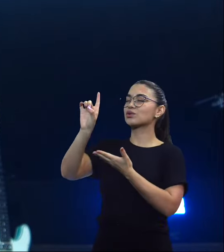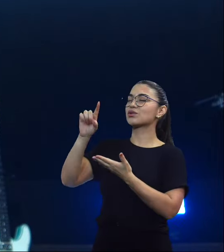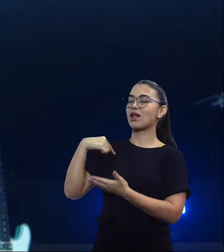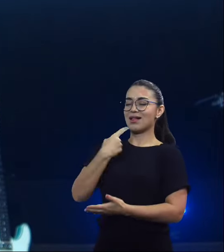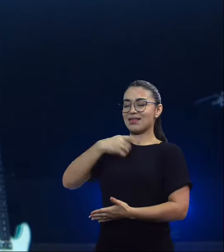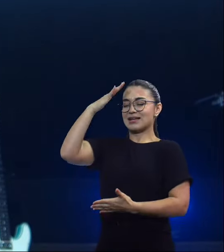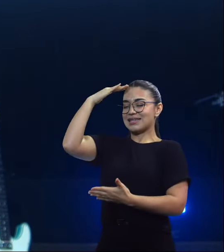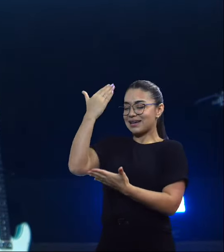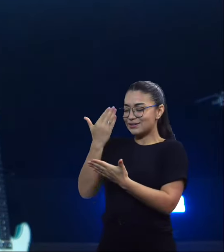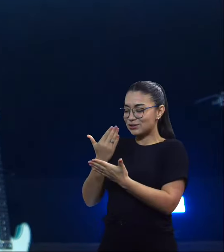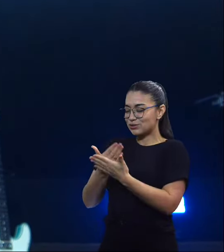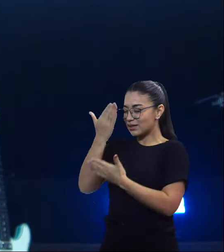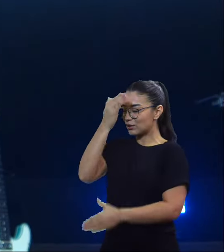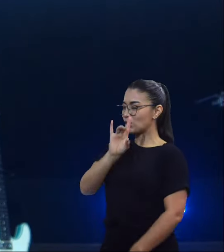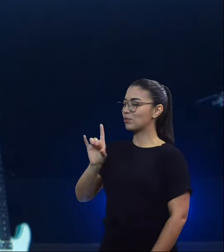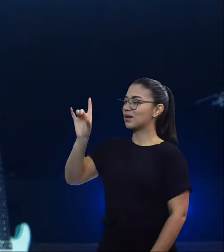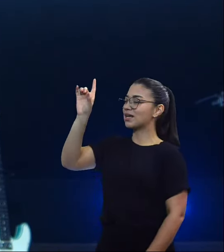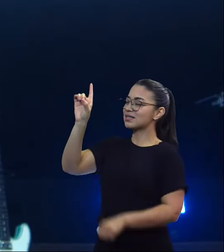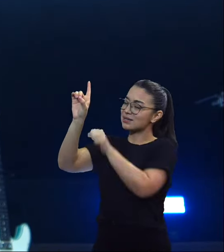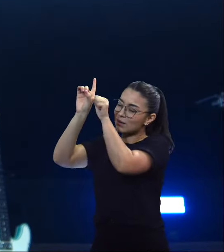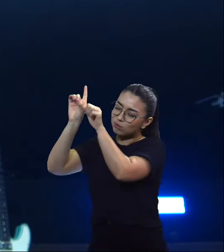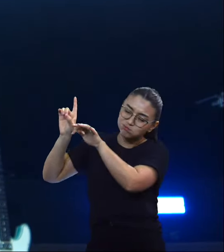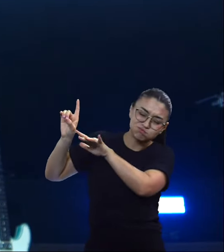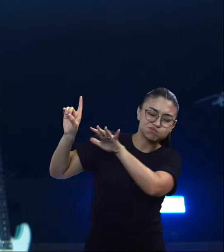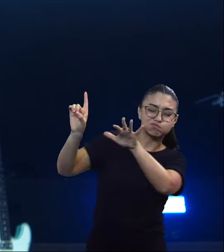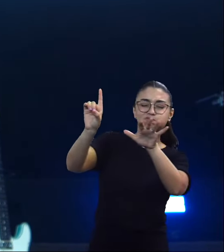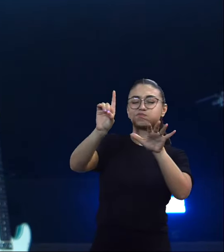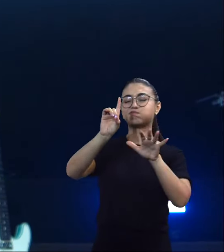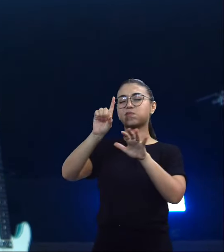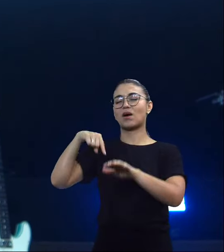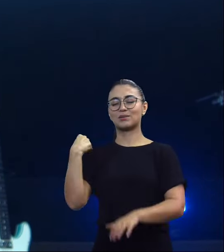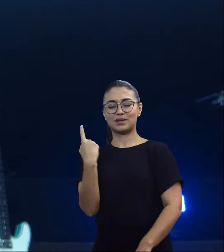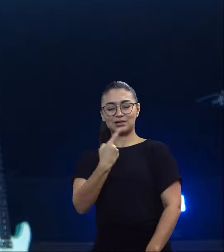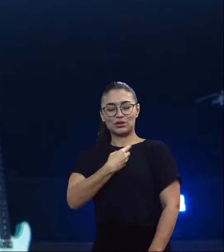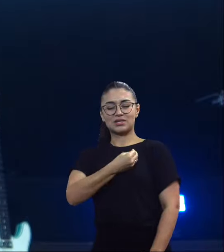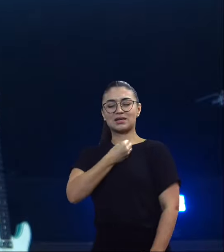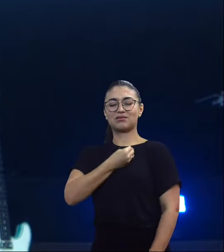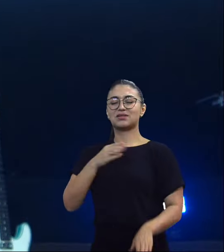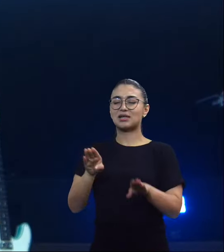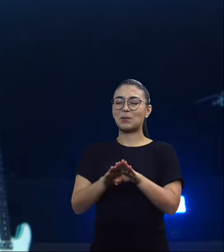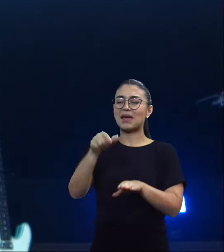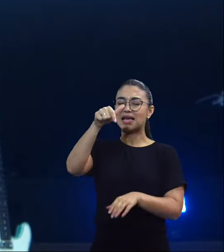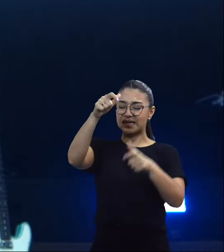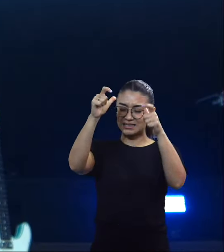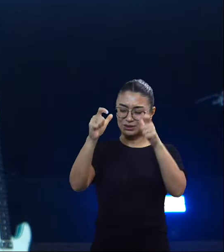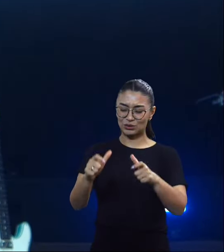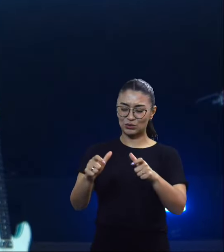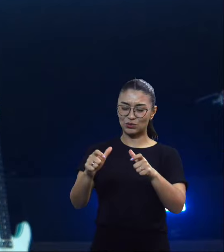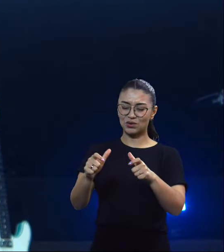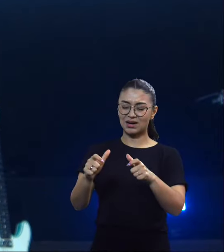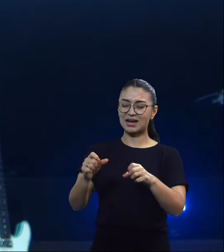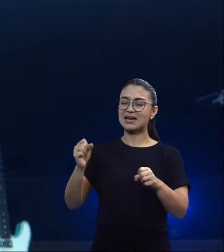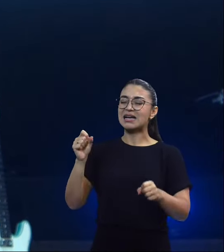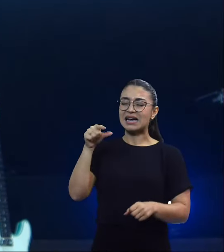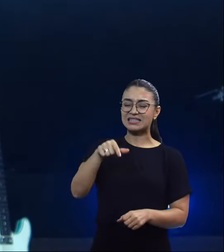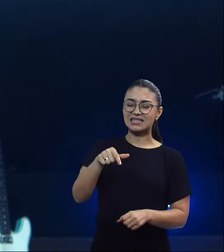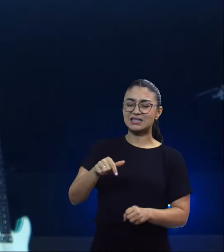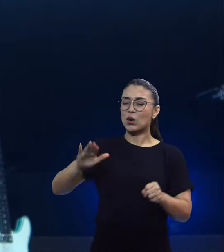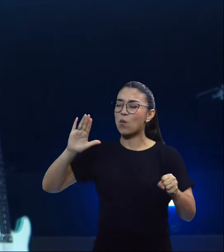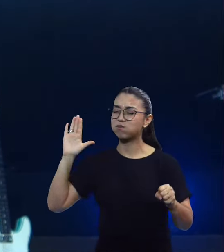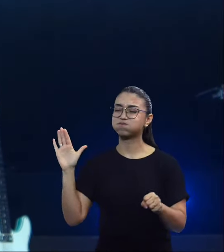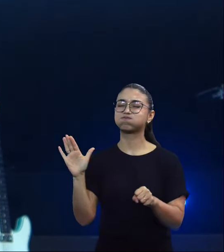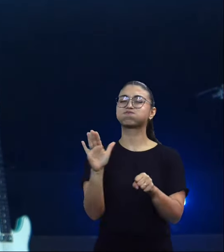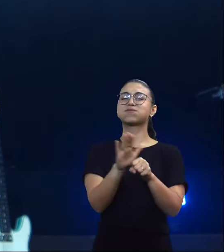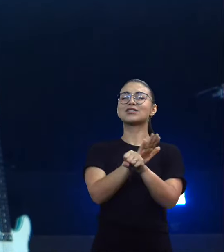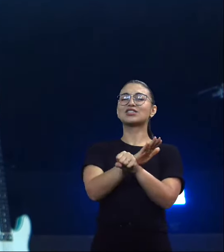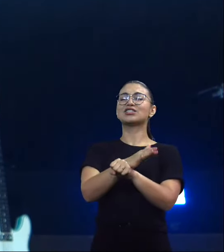ela tem ainda mais para ser derramada sobre nós, sobre esse lugar, Pai. Cremos sim que um dia esse lugar estará cada vez mais lotado, abarrotado,